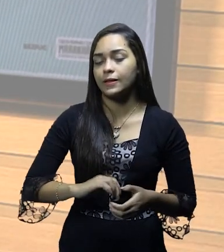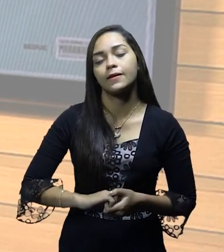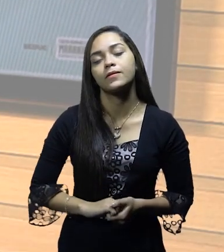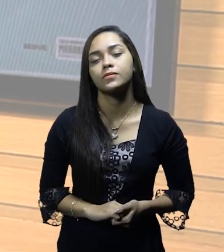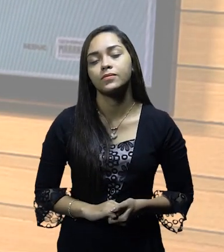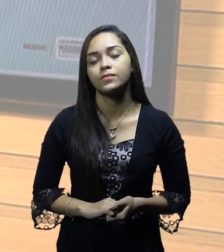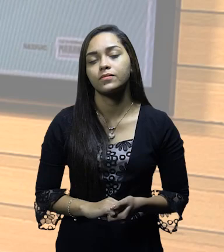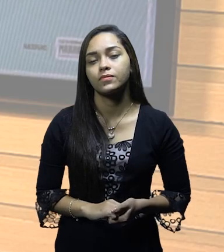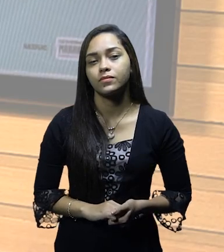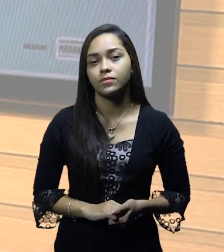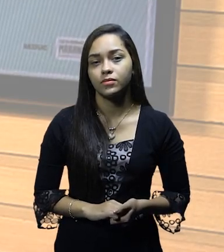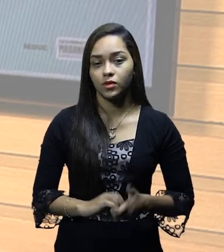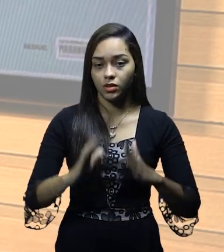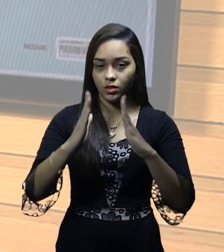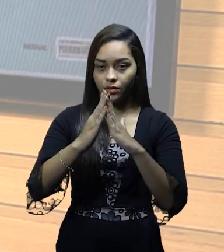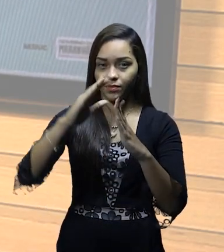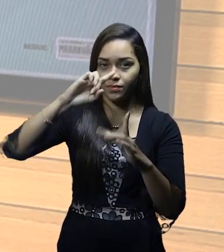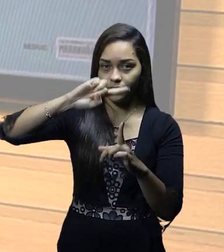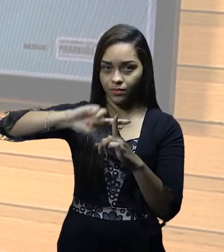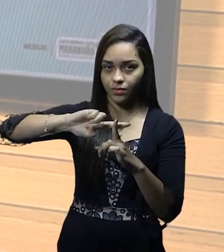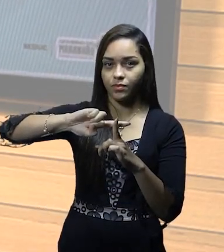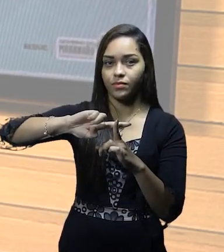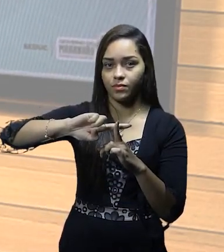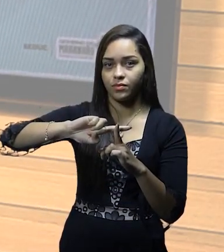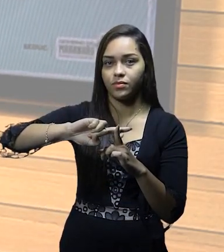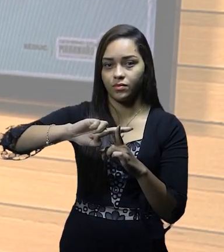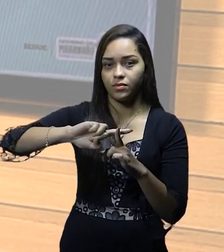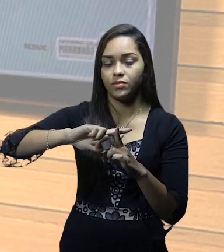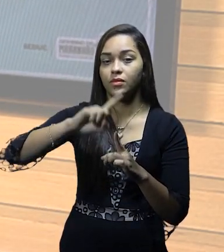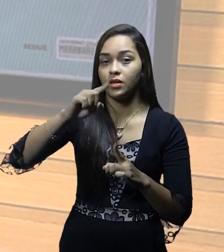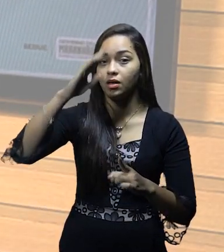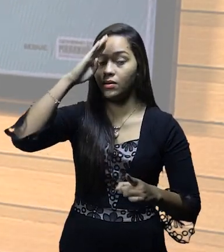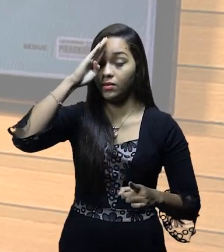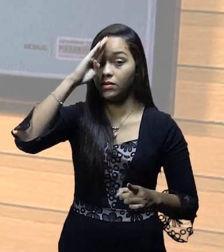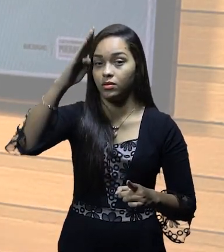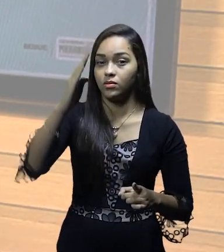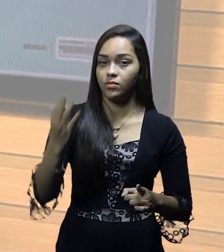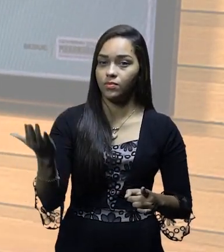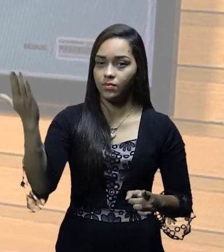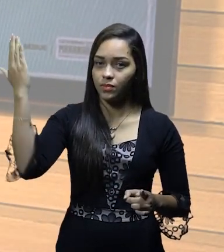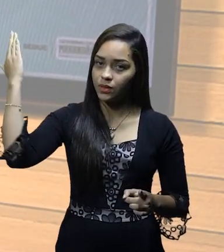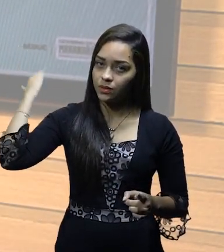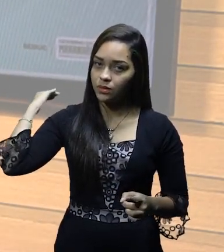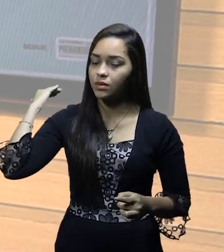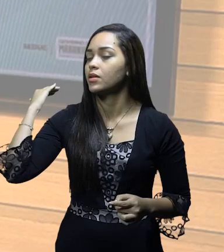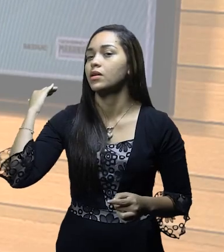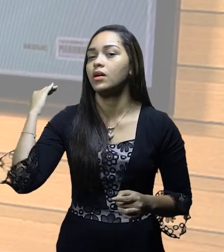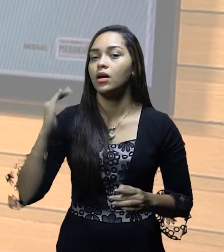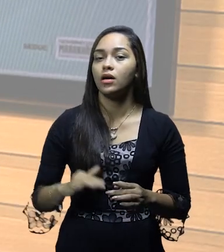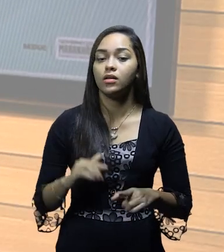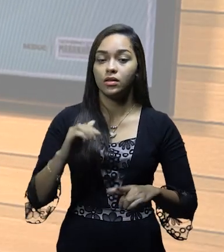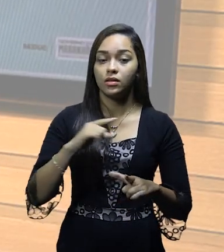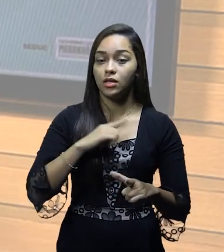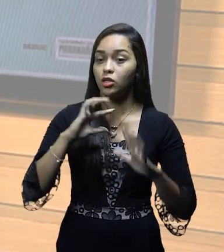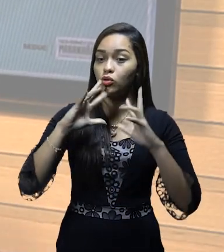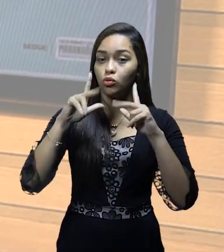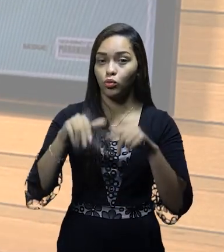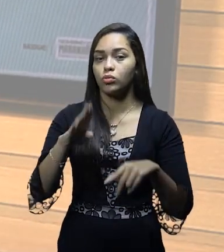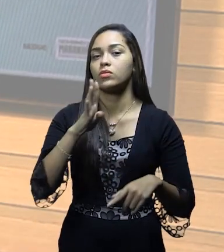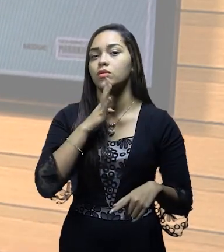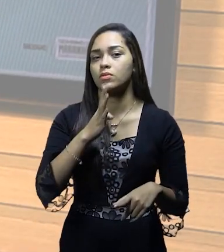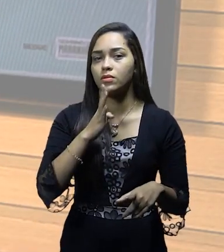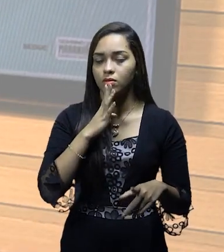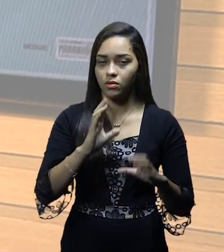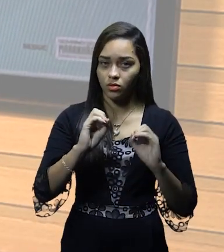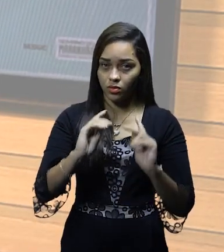aqui um cenário, estamos saindo de um cenário onde a igreja, maior senhora feudal da época